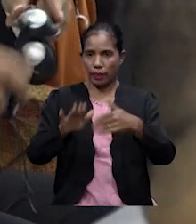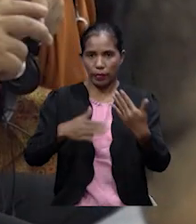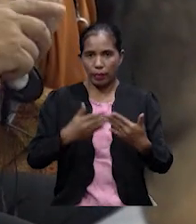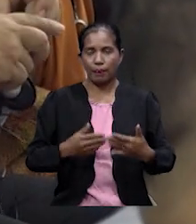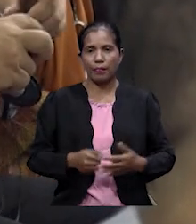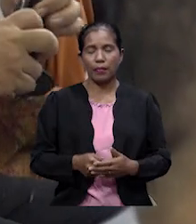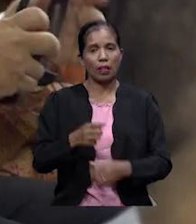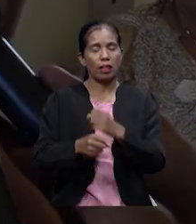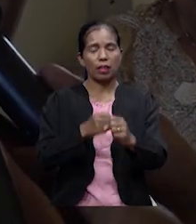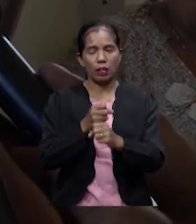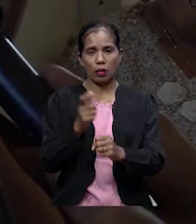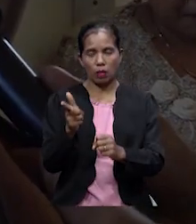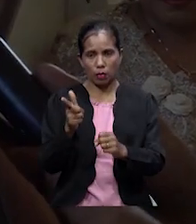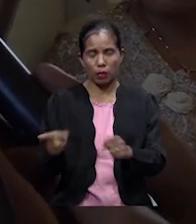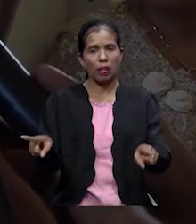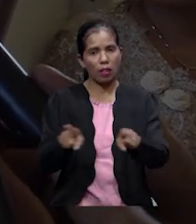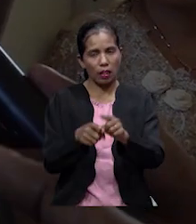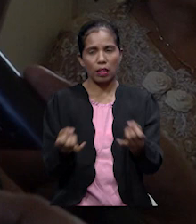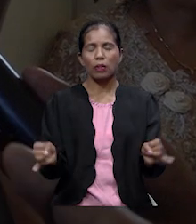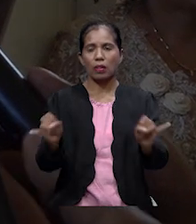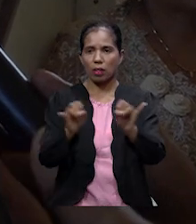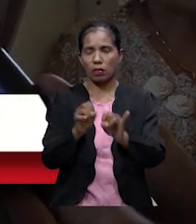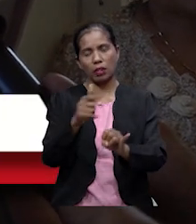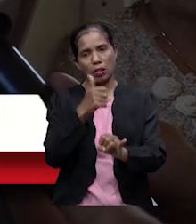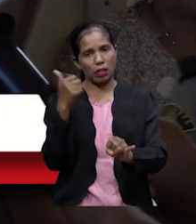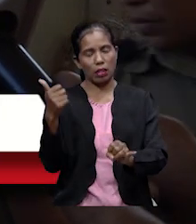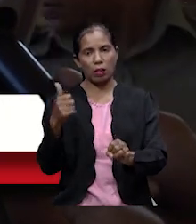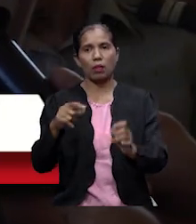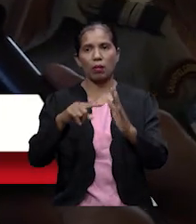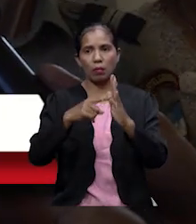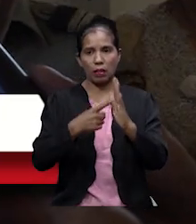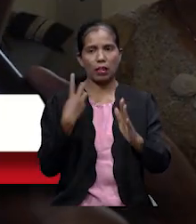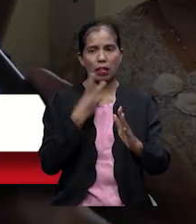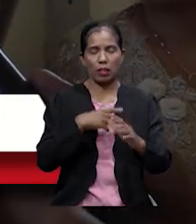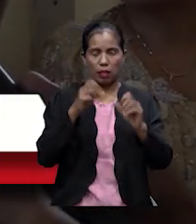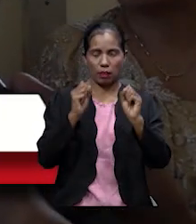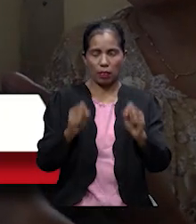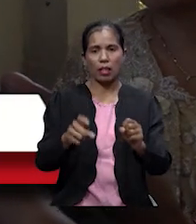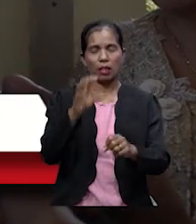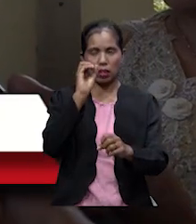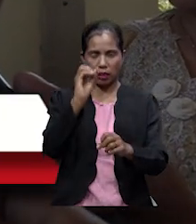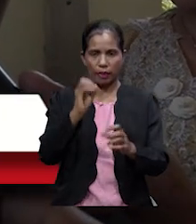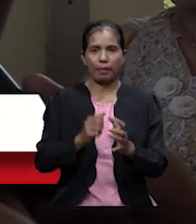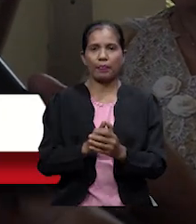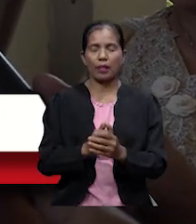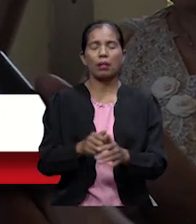Lara, nessa instituição Serzeluk, Hauhu, de Belatete o Zero, né?